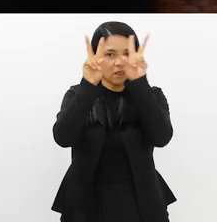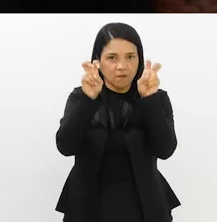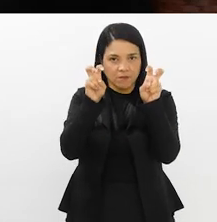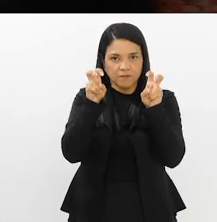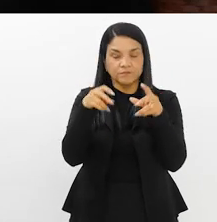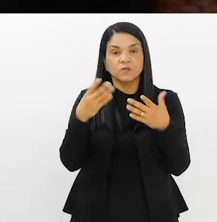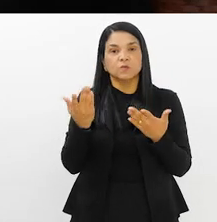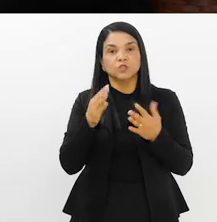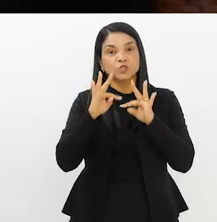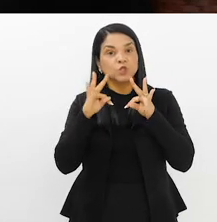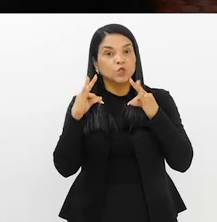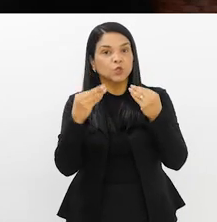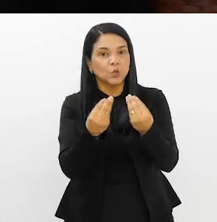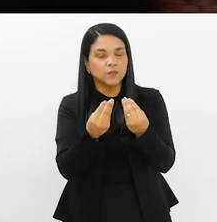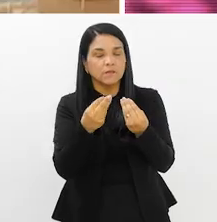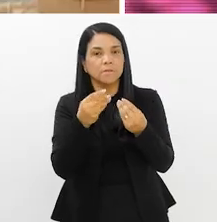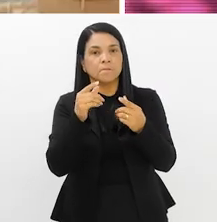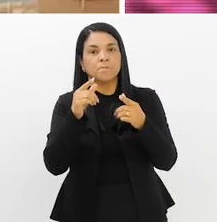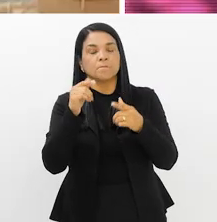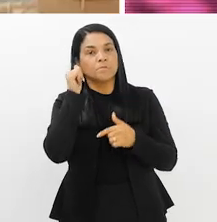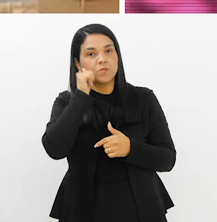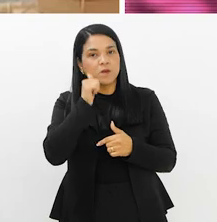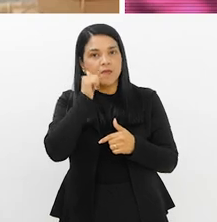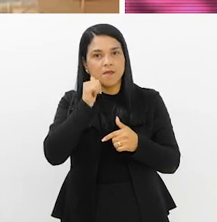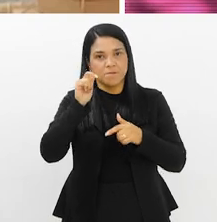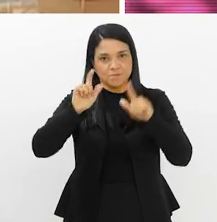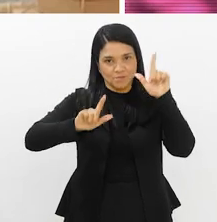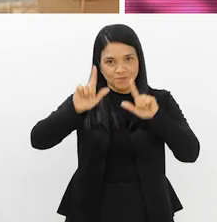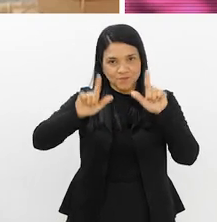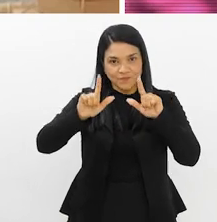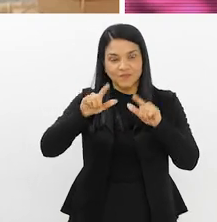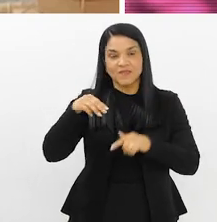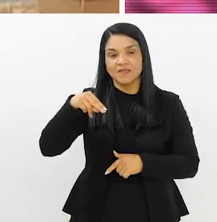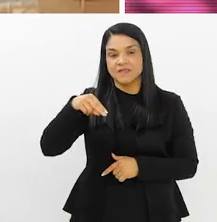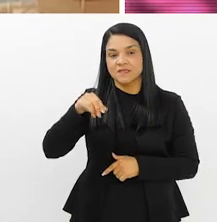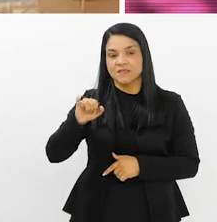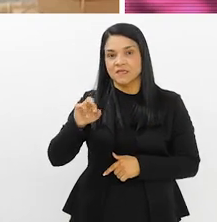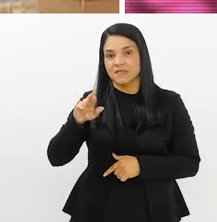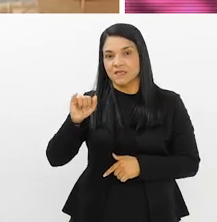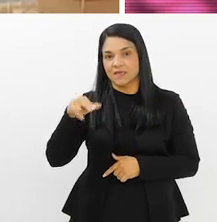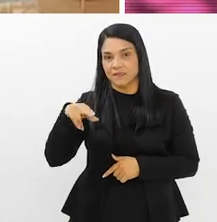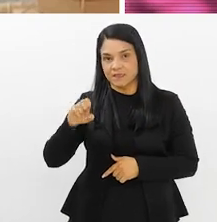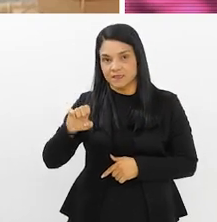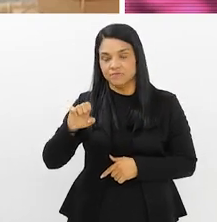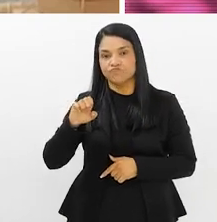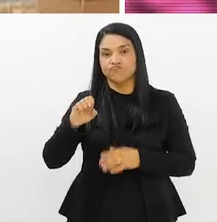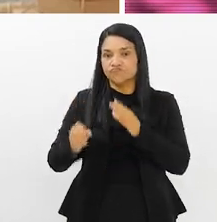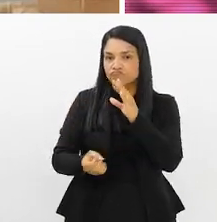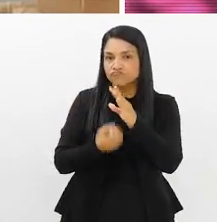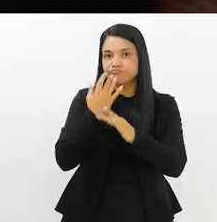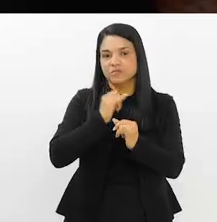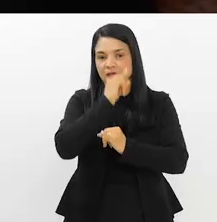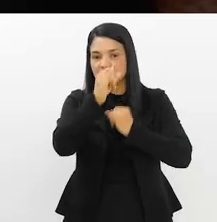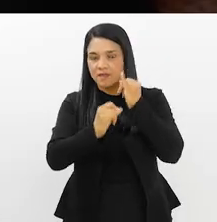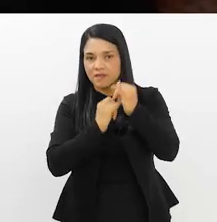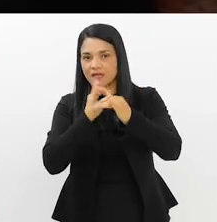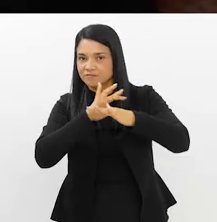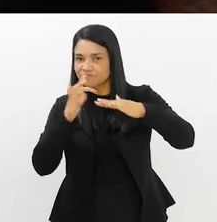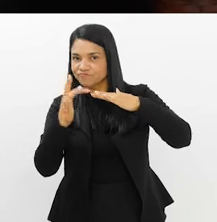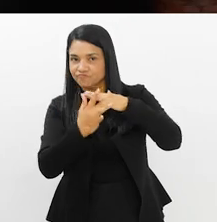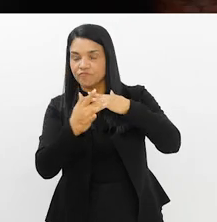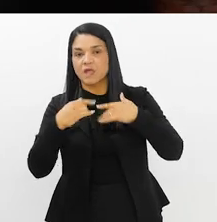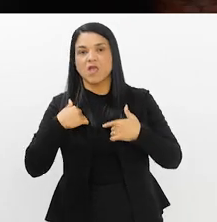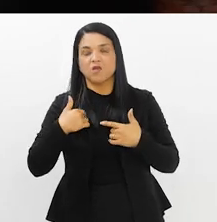Toda Mulher de hoje, vamos conversar com a Niriane Neumann, fundadora da página da internet Não Nasci Para Ser